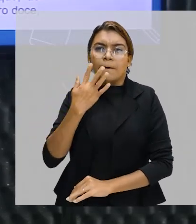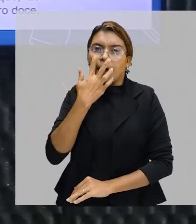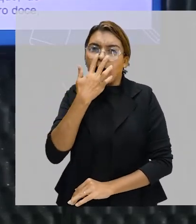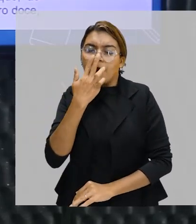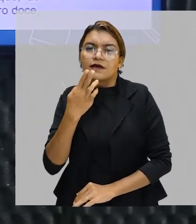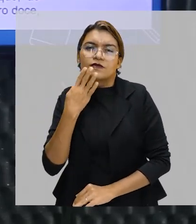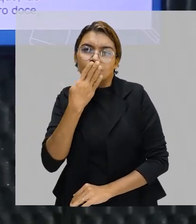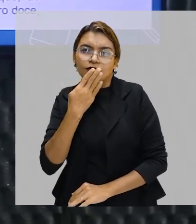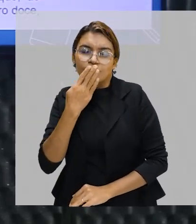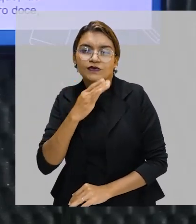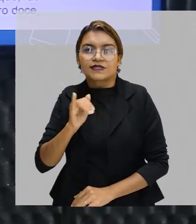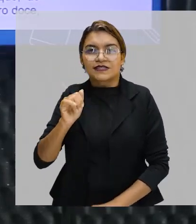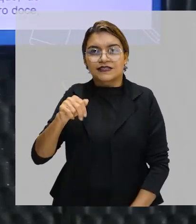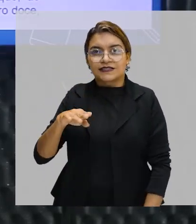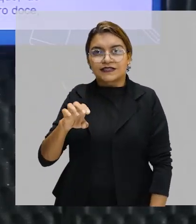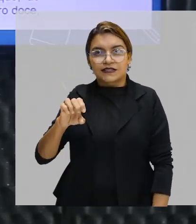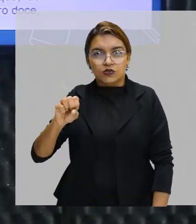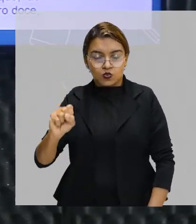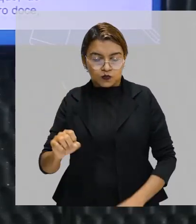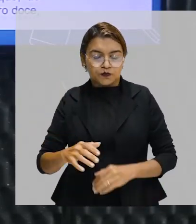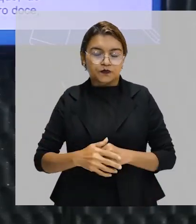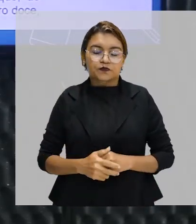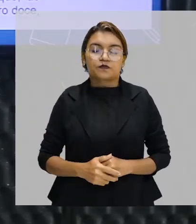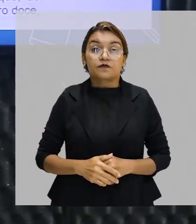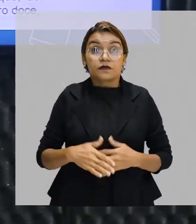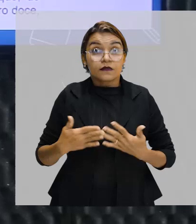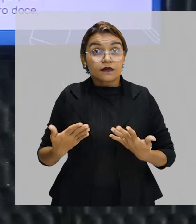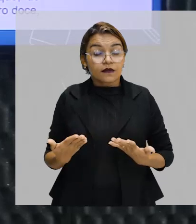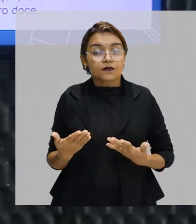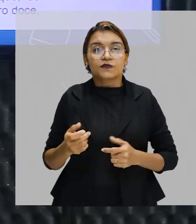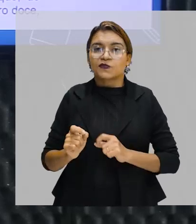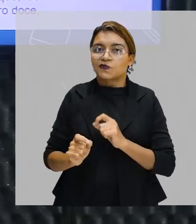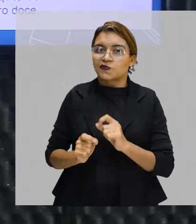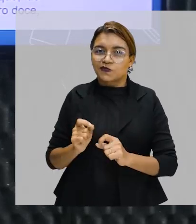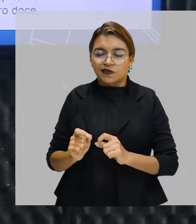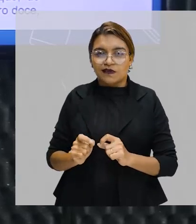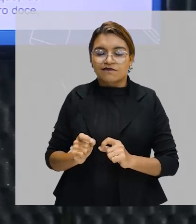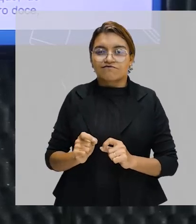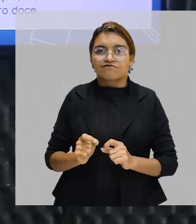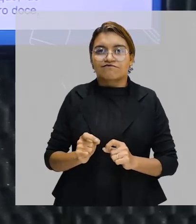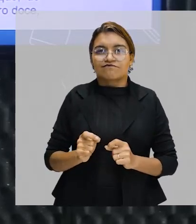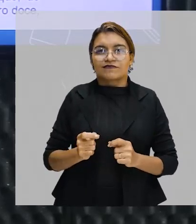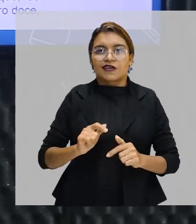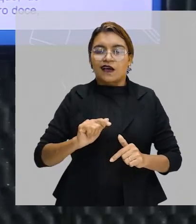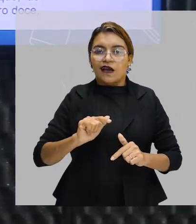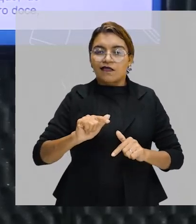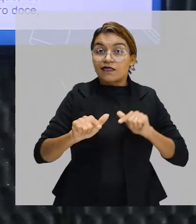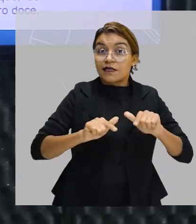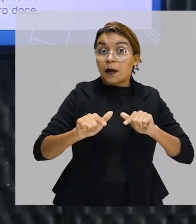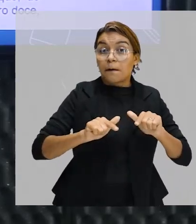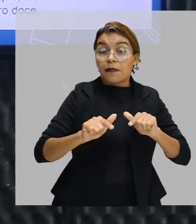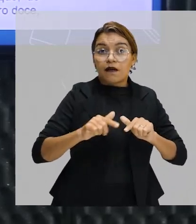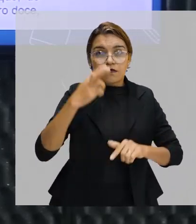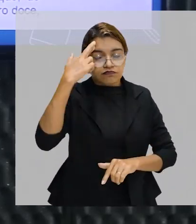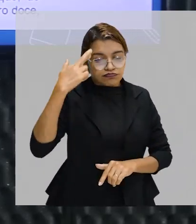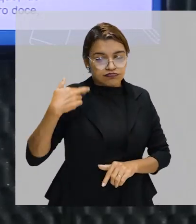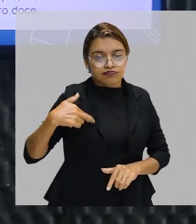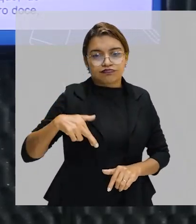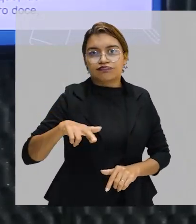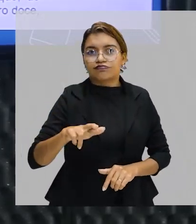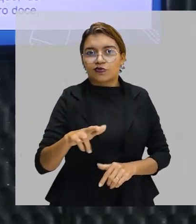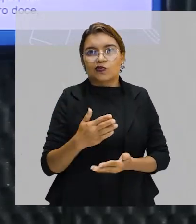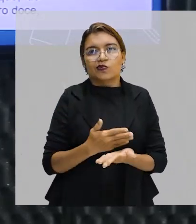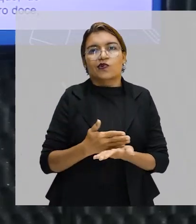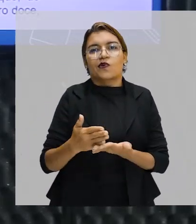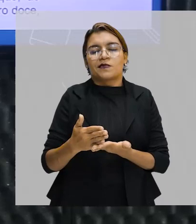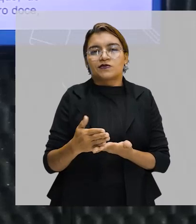o incenso, ok? Então, a partir dessas atividades religiosas,